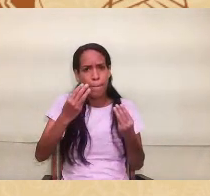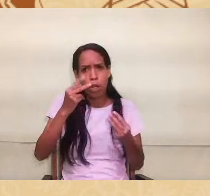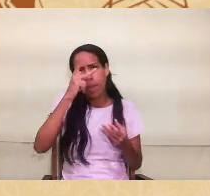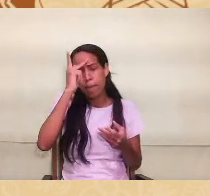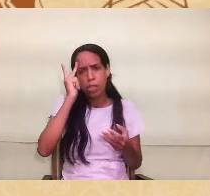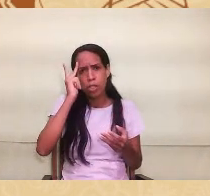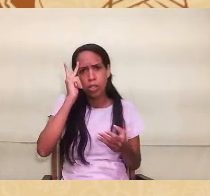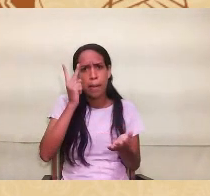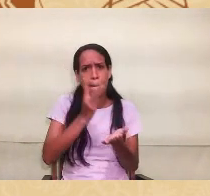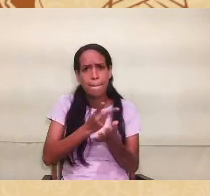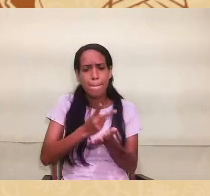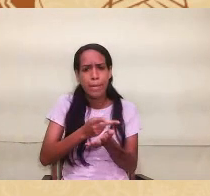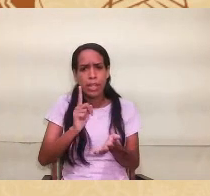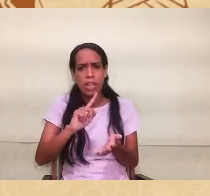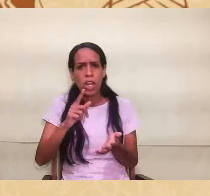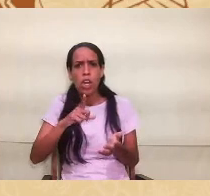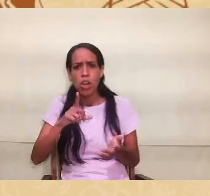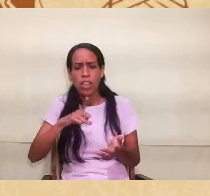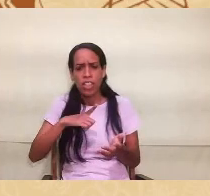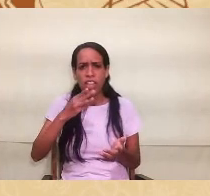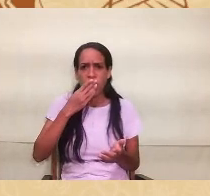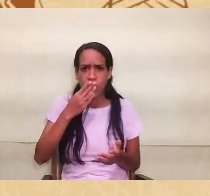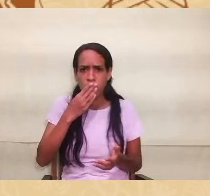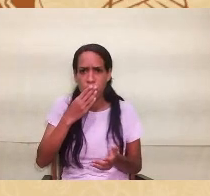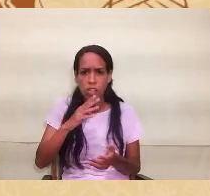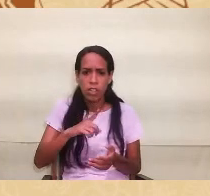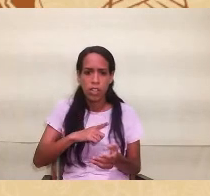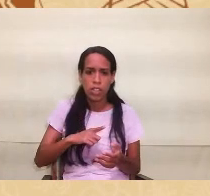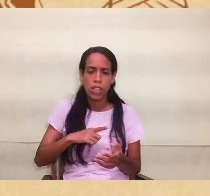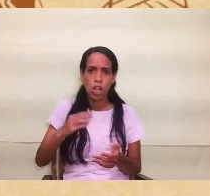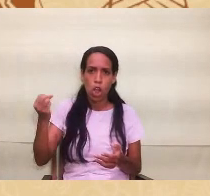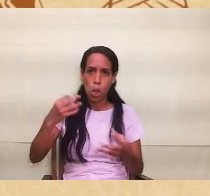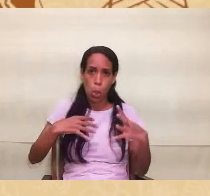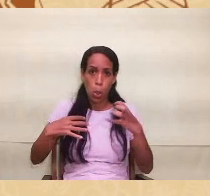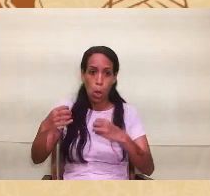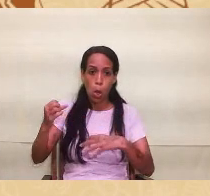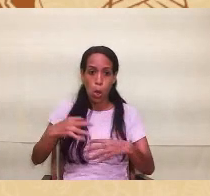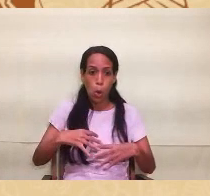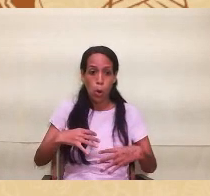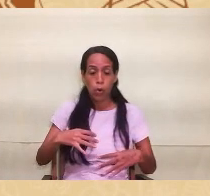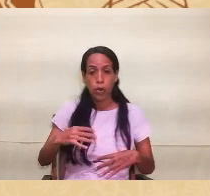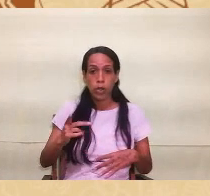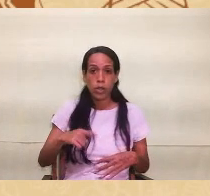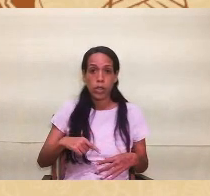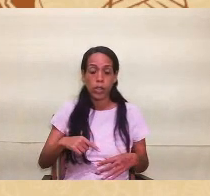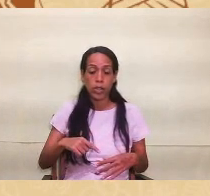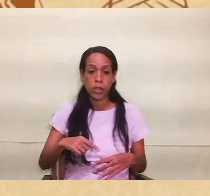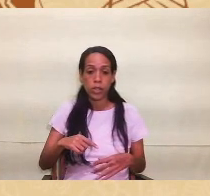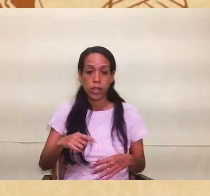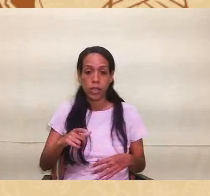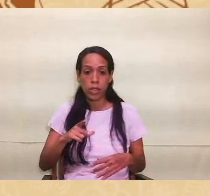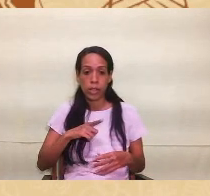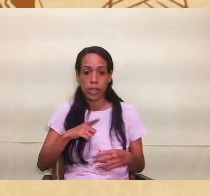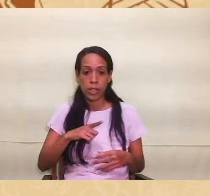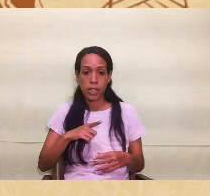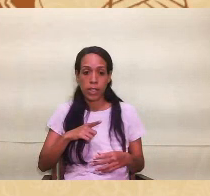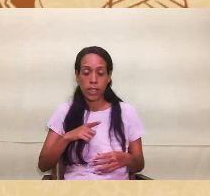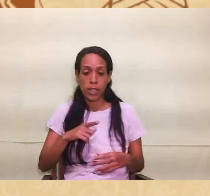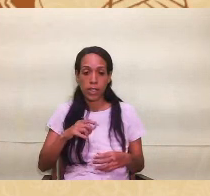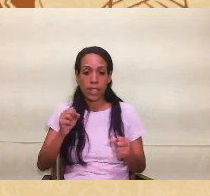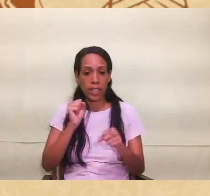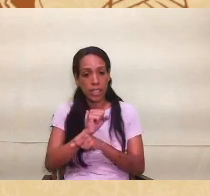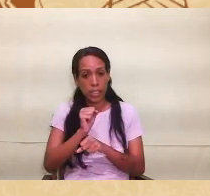que, mesmo não sendo indígena, que também constituem esse novo mundo, tá certo? Auere, Coicaturete, espero